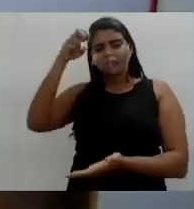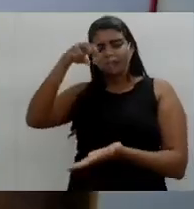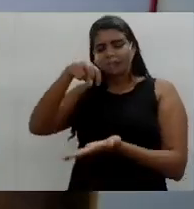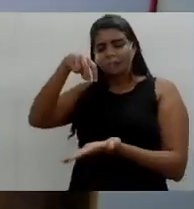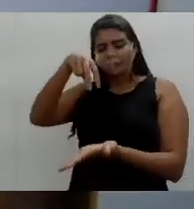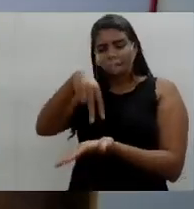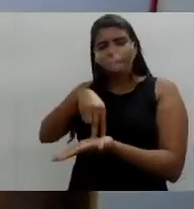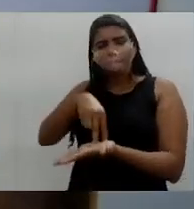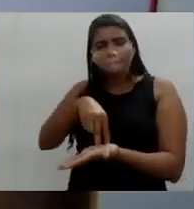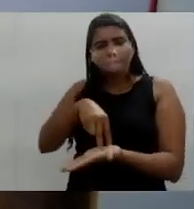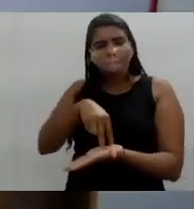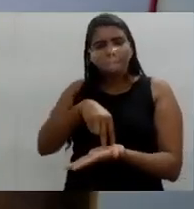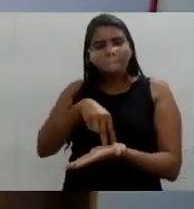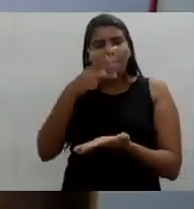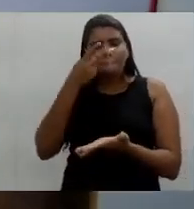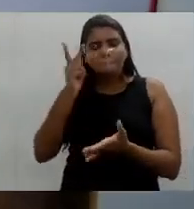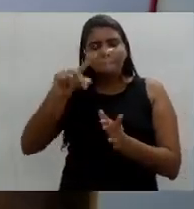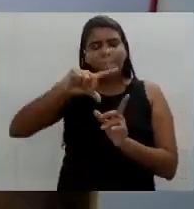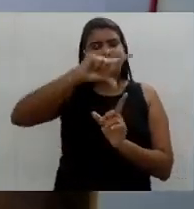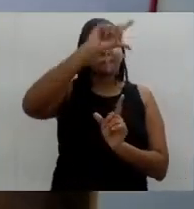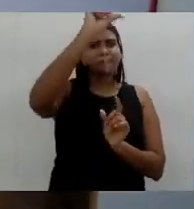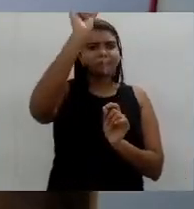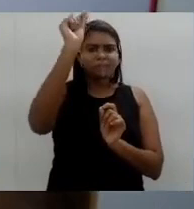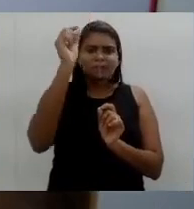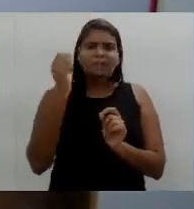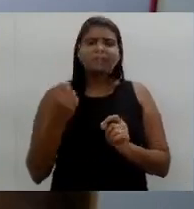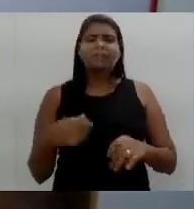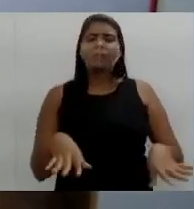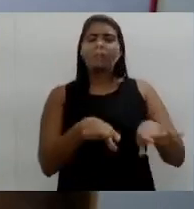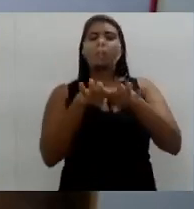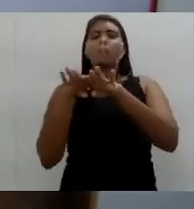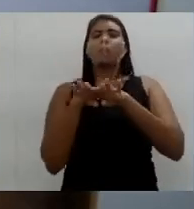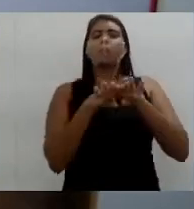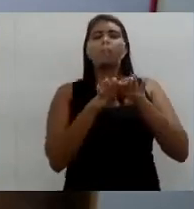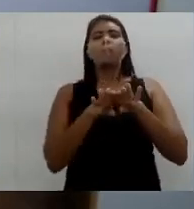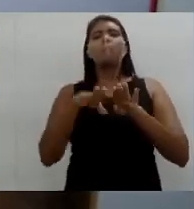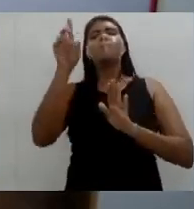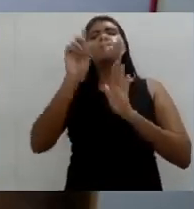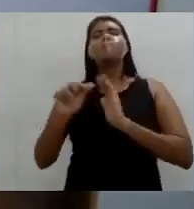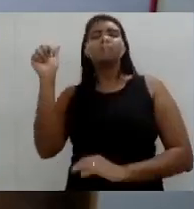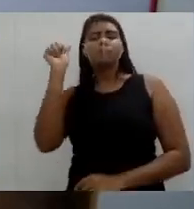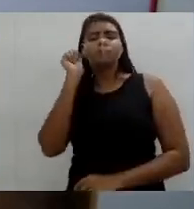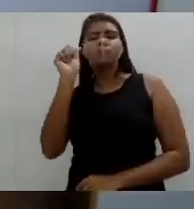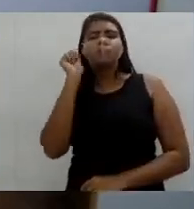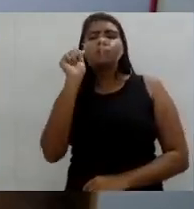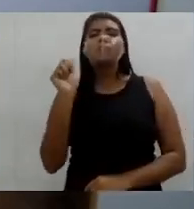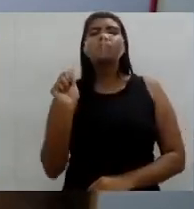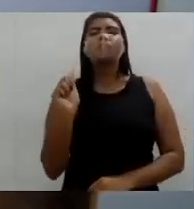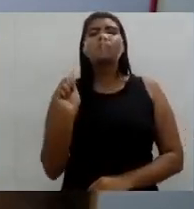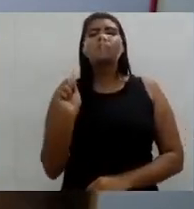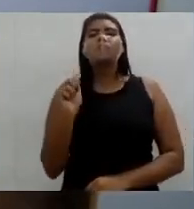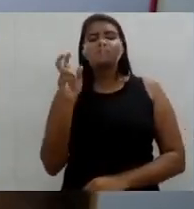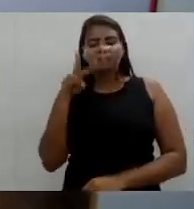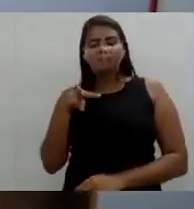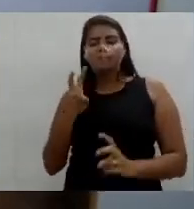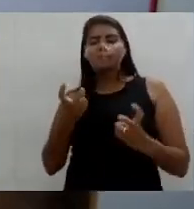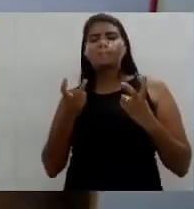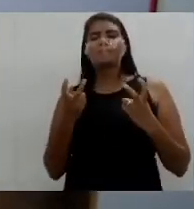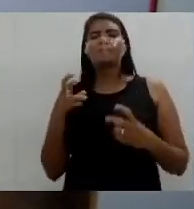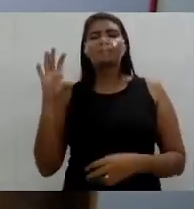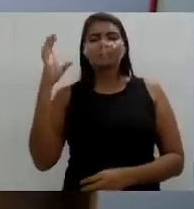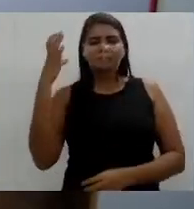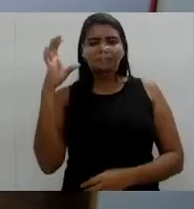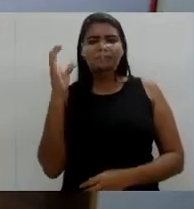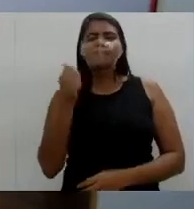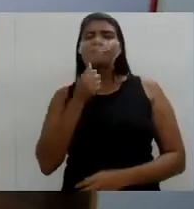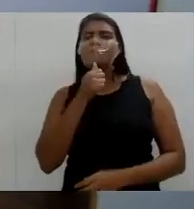a gente discute tanto sobre a questão da igualdade e do direito das mulheres e a gente vê que na ciência a mulher ainda